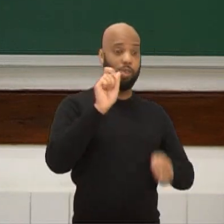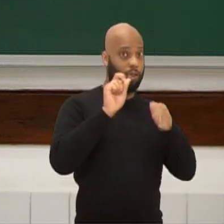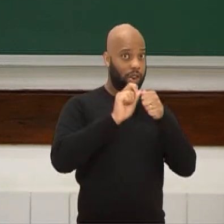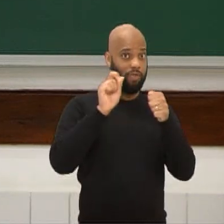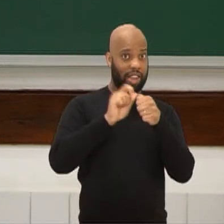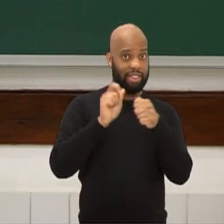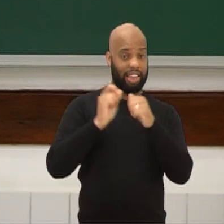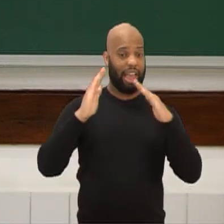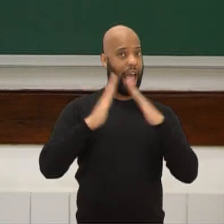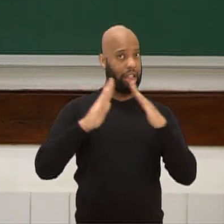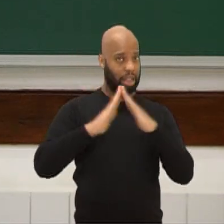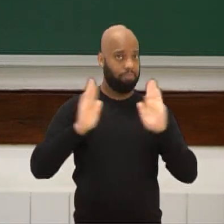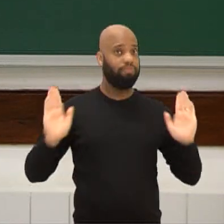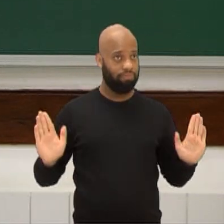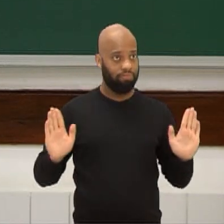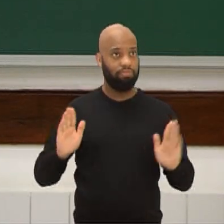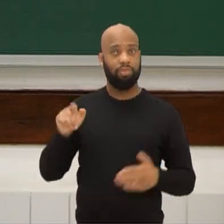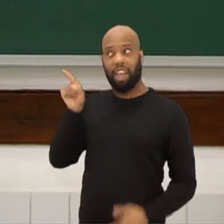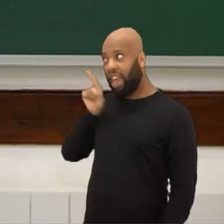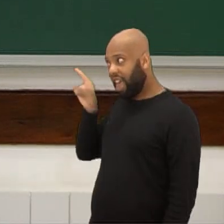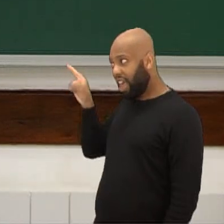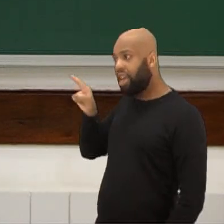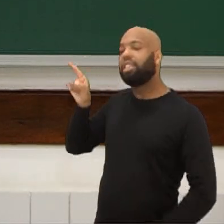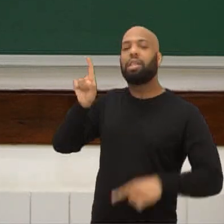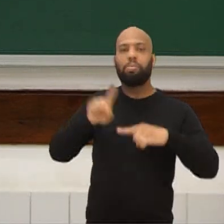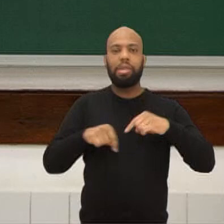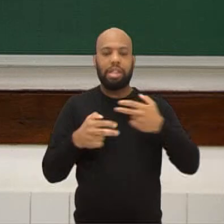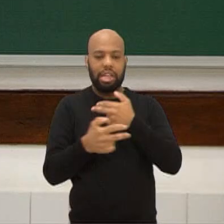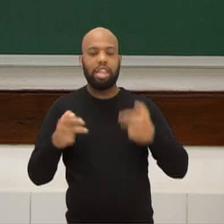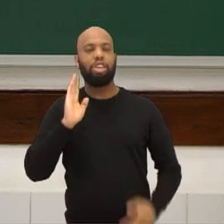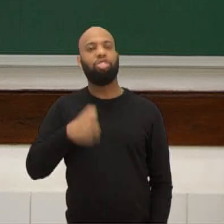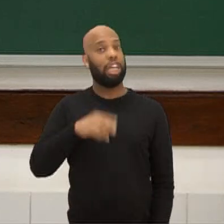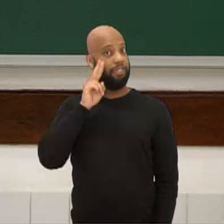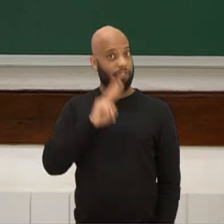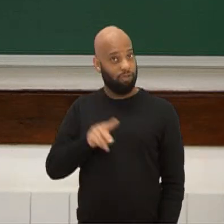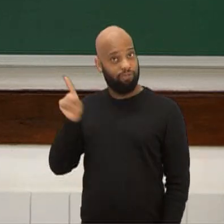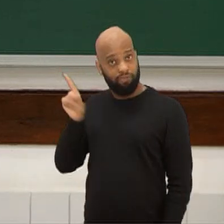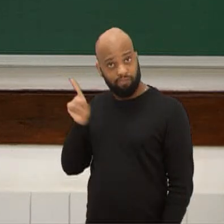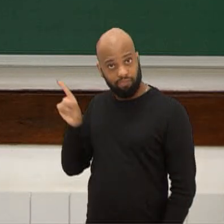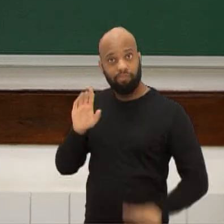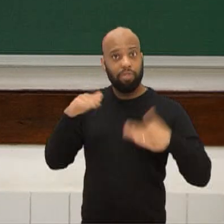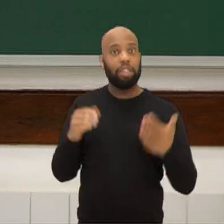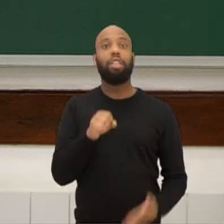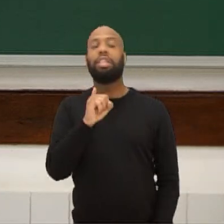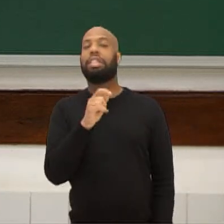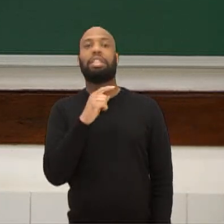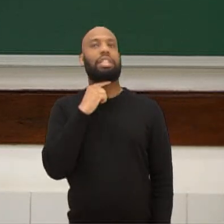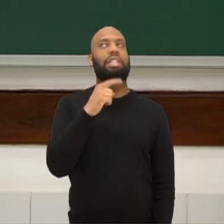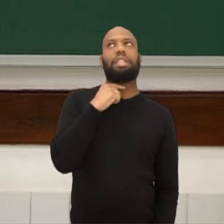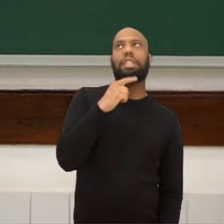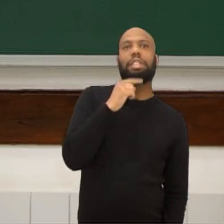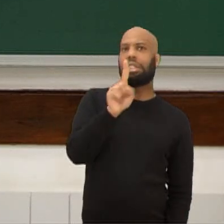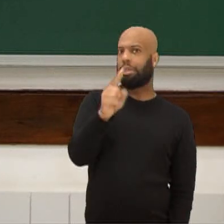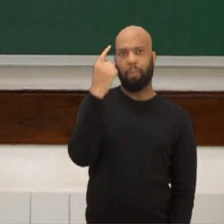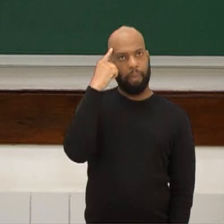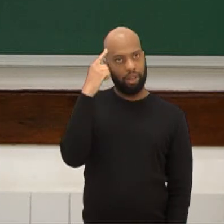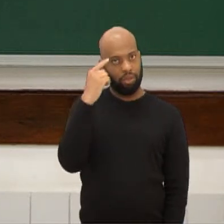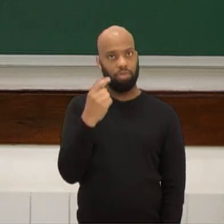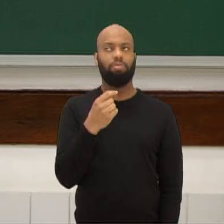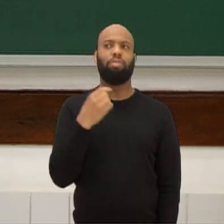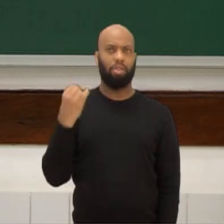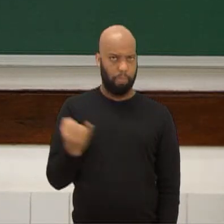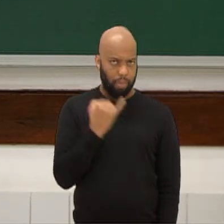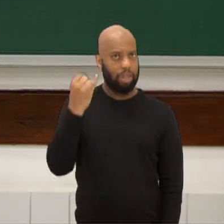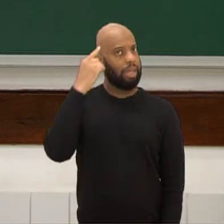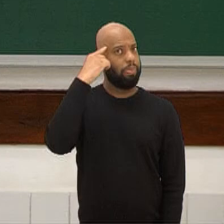esses materiais que a gente já viu, né? Algum deles? Então, se você ainda não pensou, é bom você ir